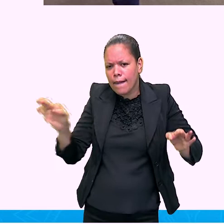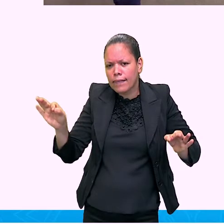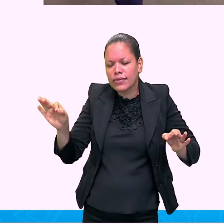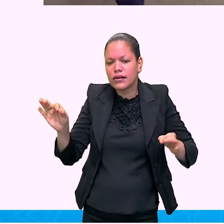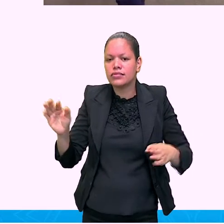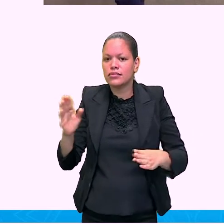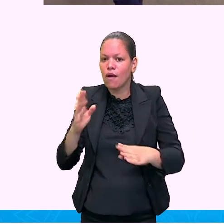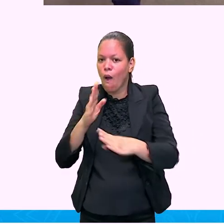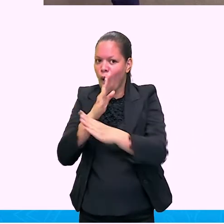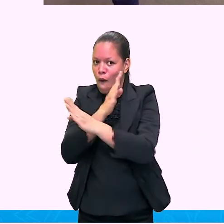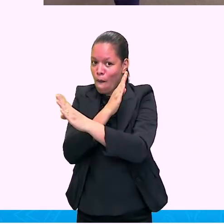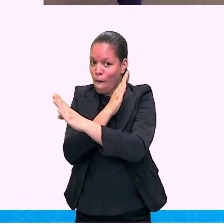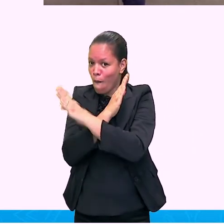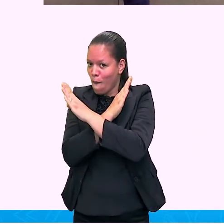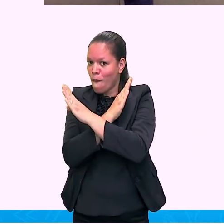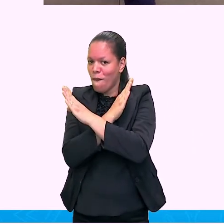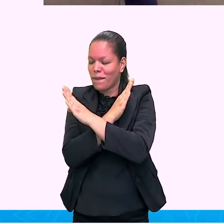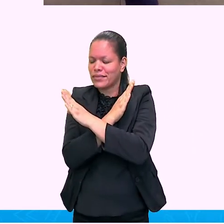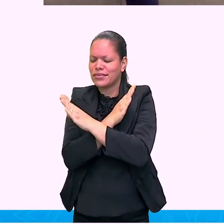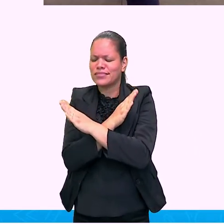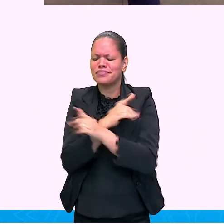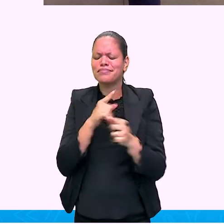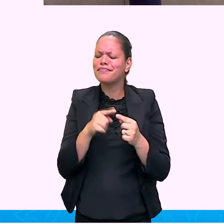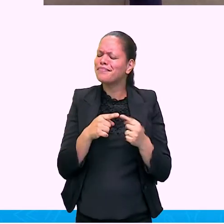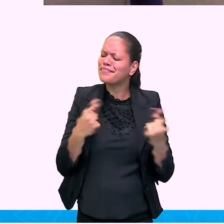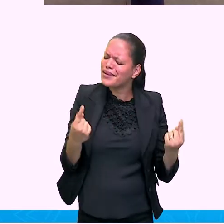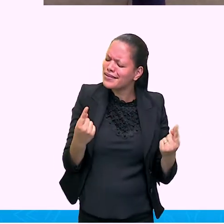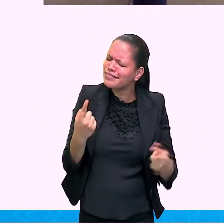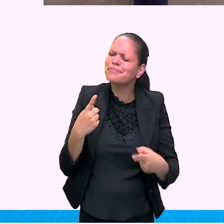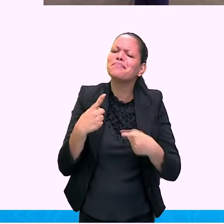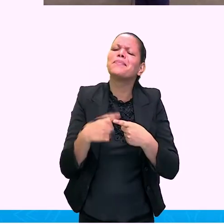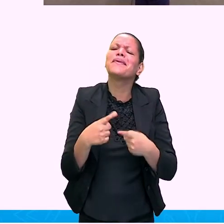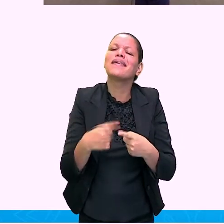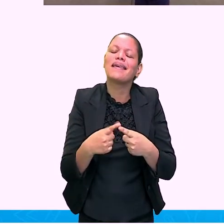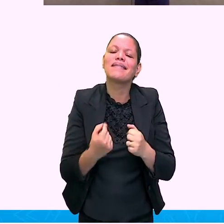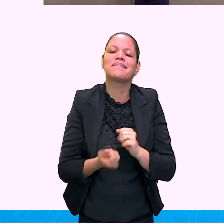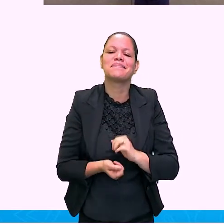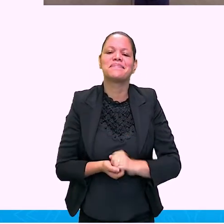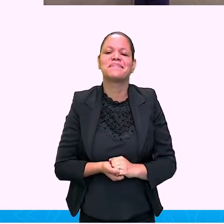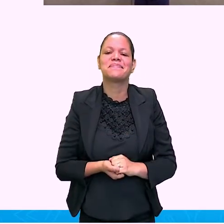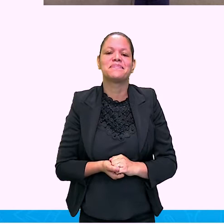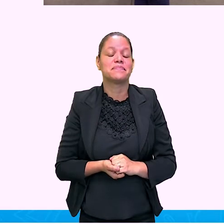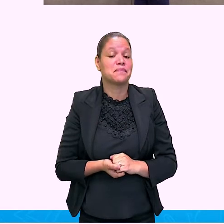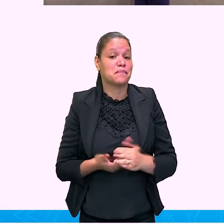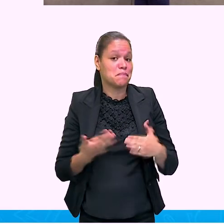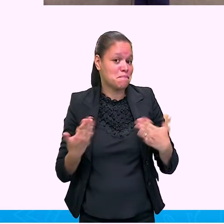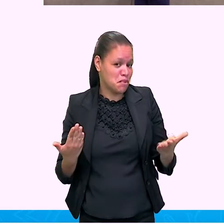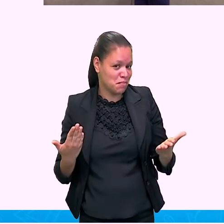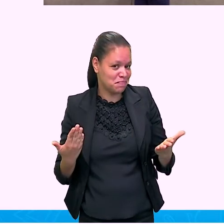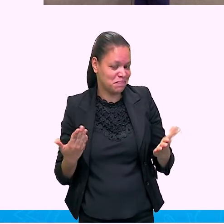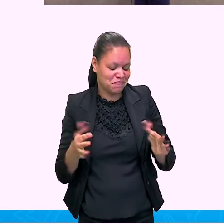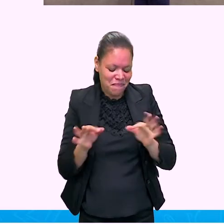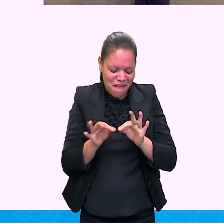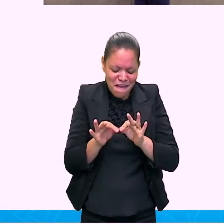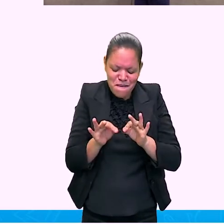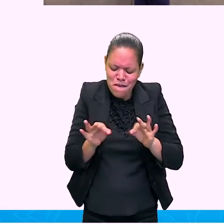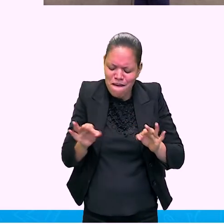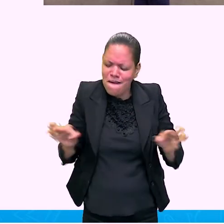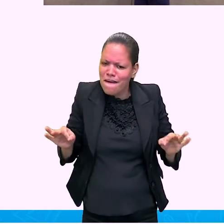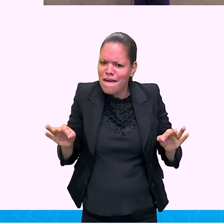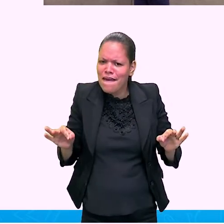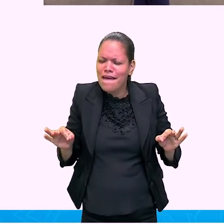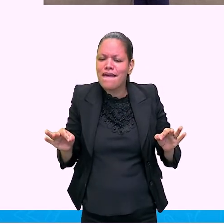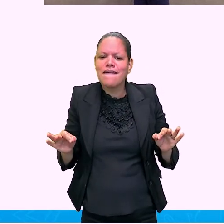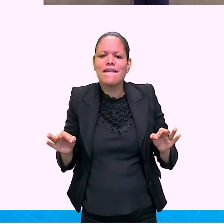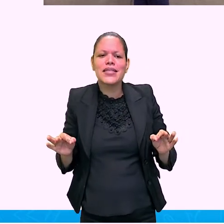retas. Por quê, professor? É uma reta que se cruza, eles vão ter um ponto em comum, mas o